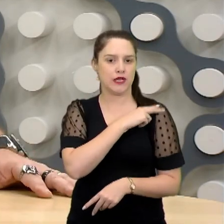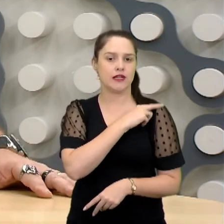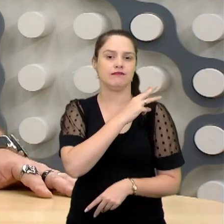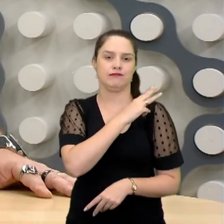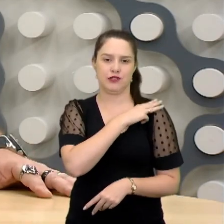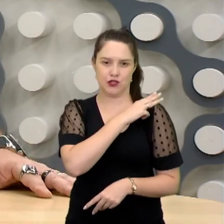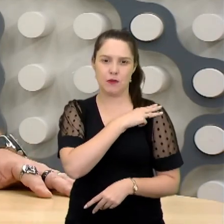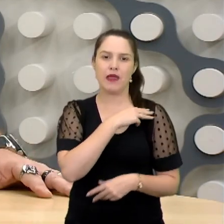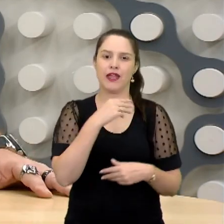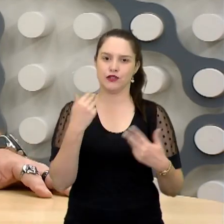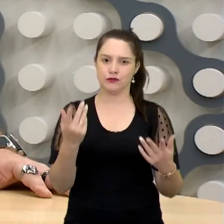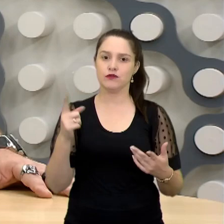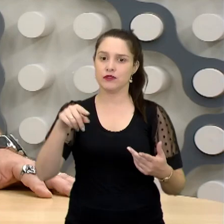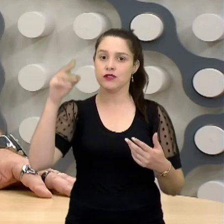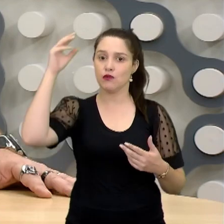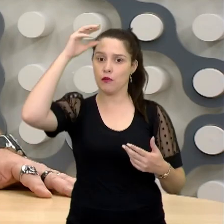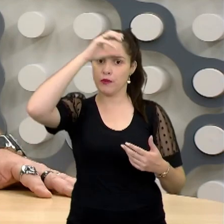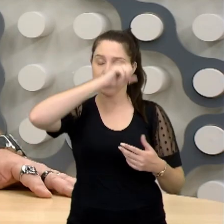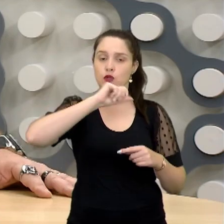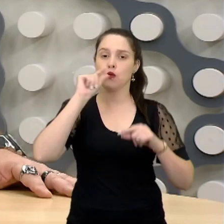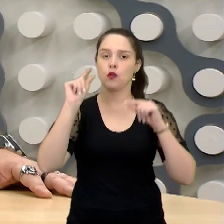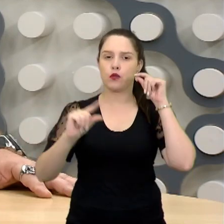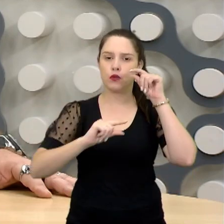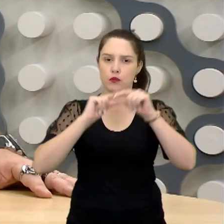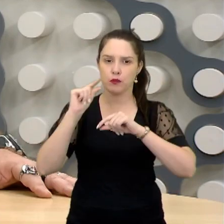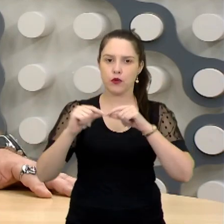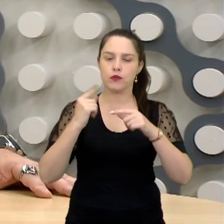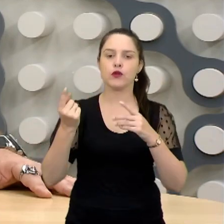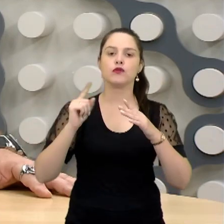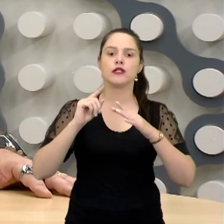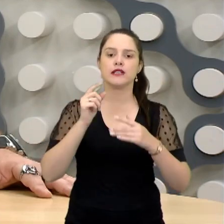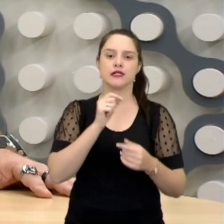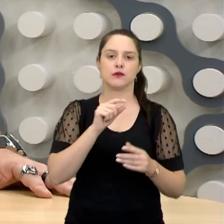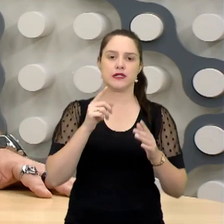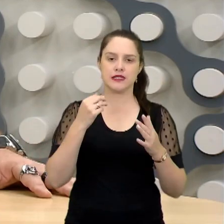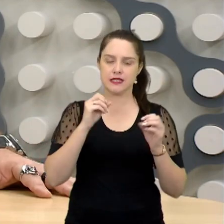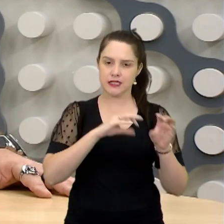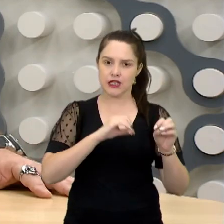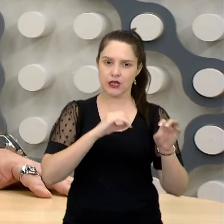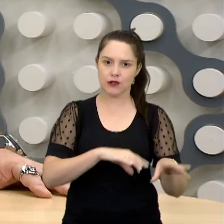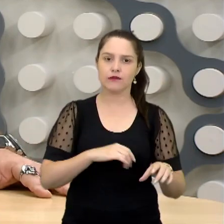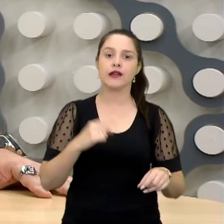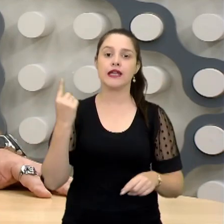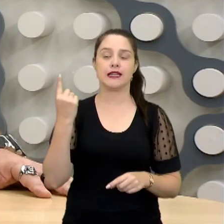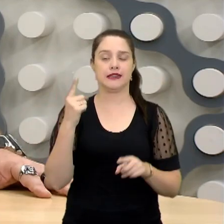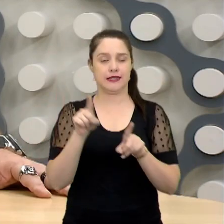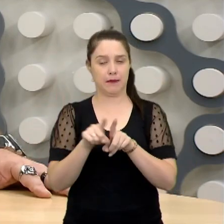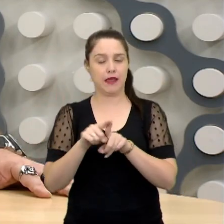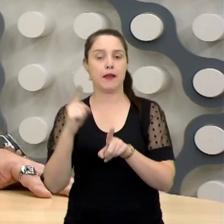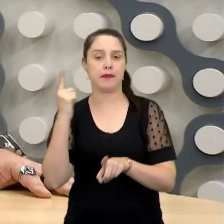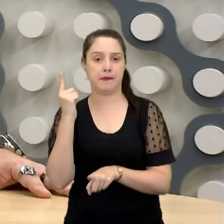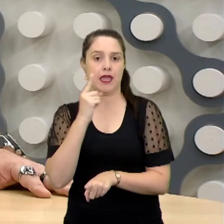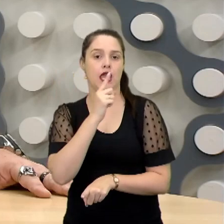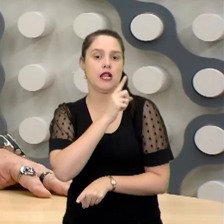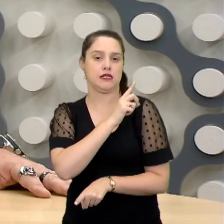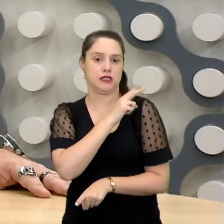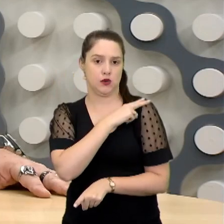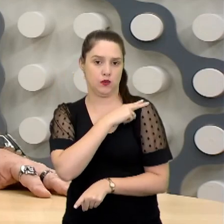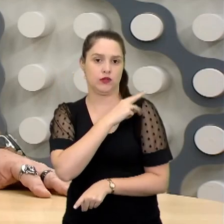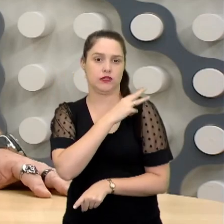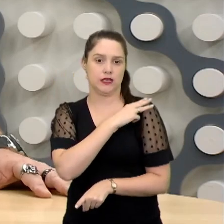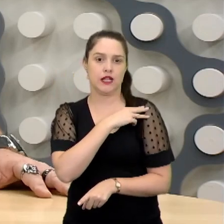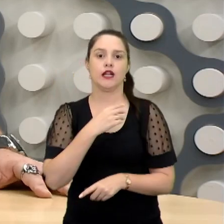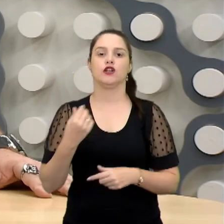ensino médio, vocês aprenderam um pouco isso no ensino fundamental e também na primeira série do ensino médio. Nós aqui no Centro de